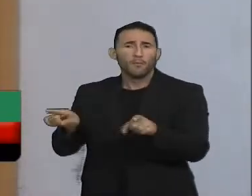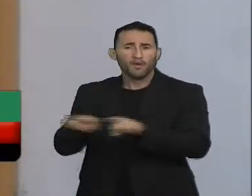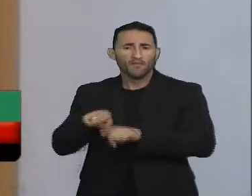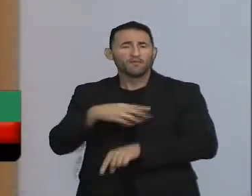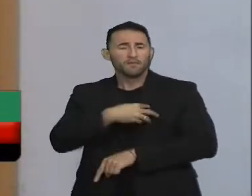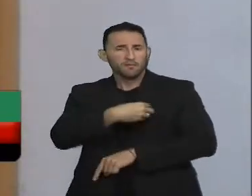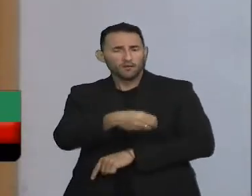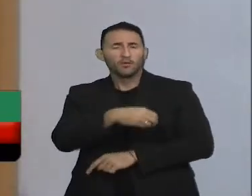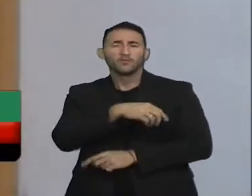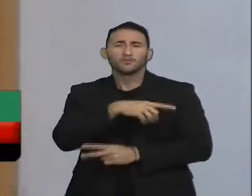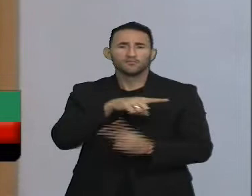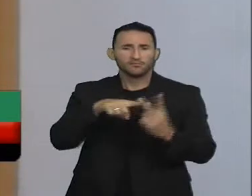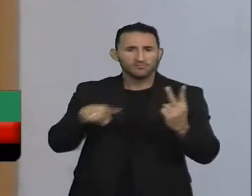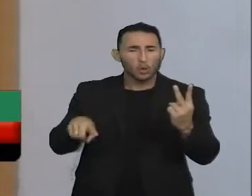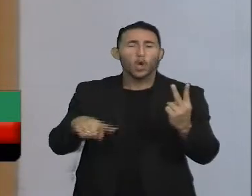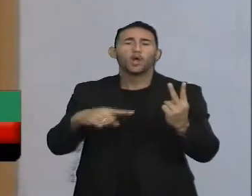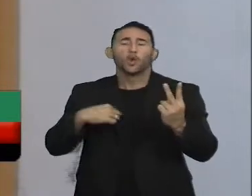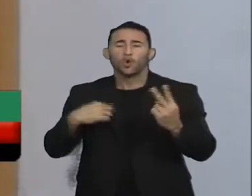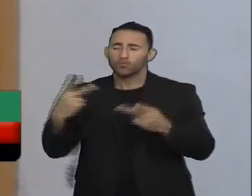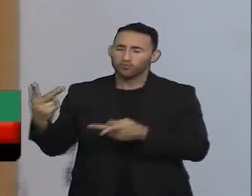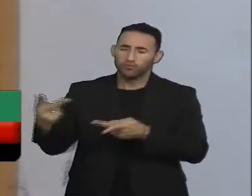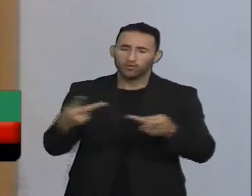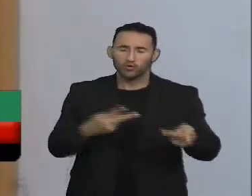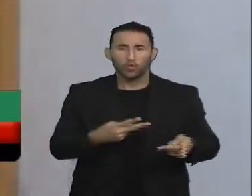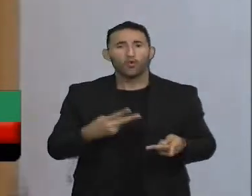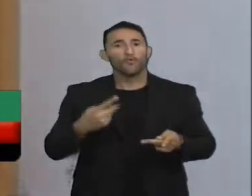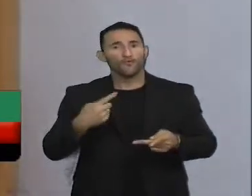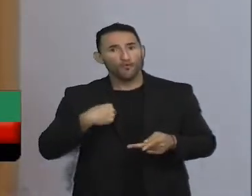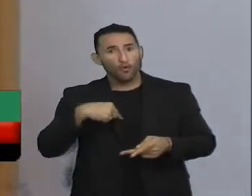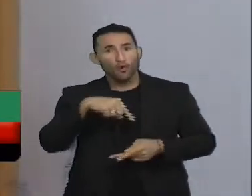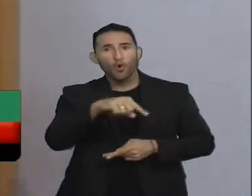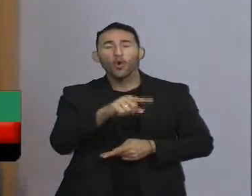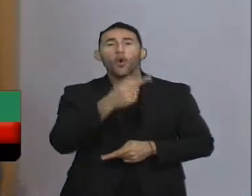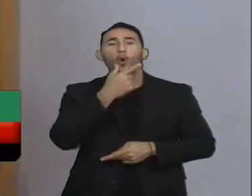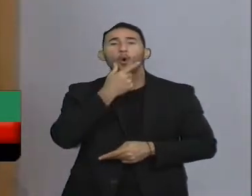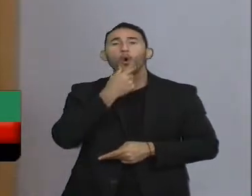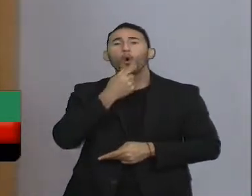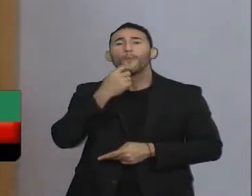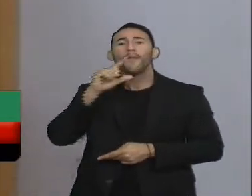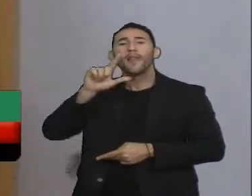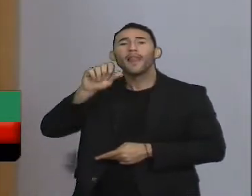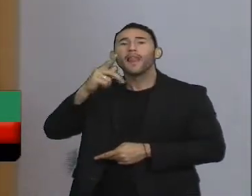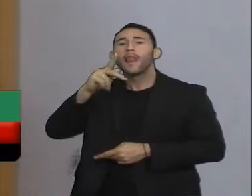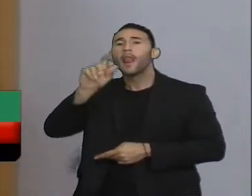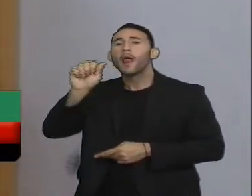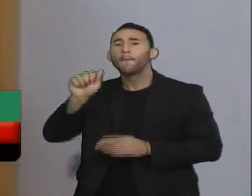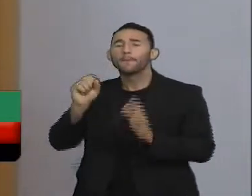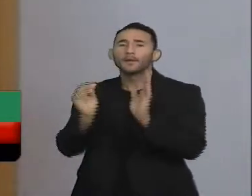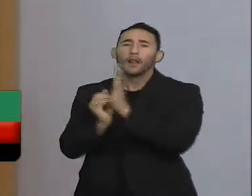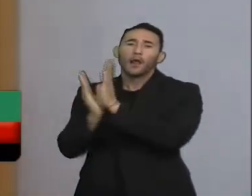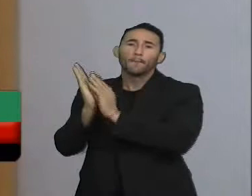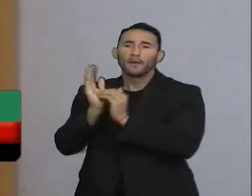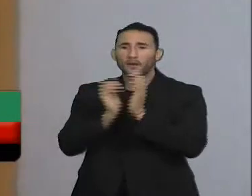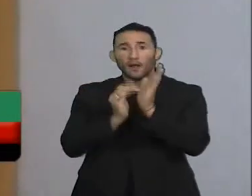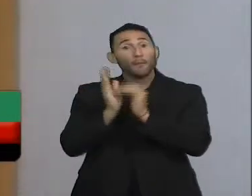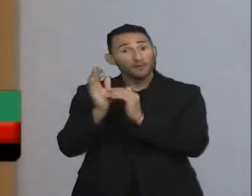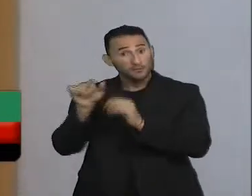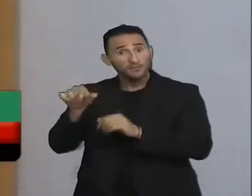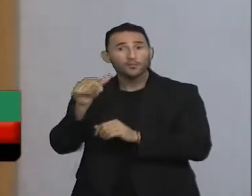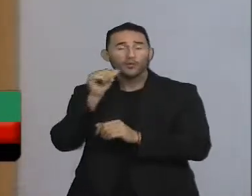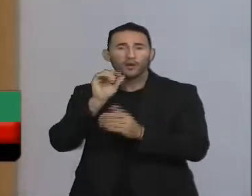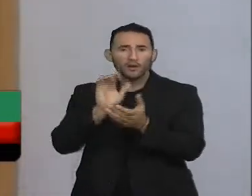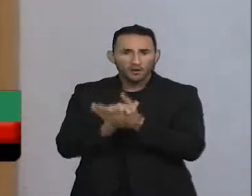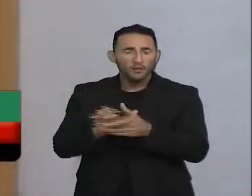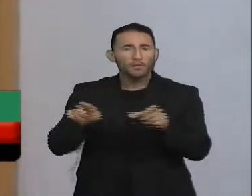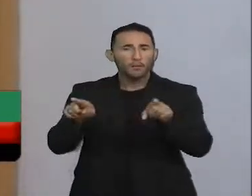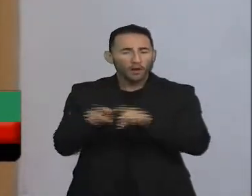E nós convidamos, e também foi o casal Jorge Lapas e a Sandra Messiano Lapas, a sua esposa. Mas